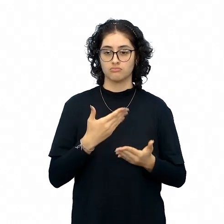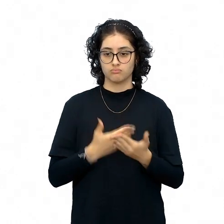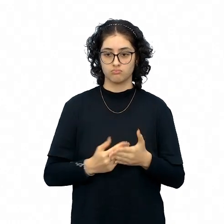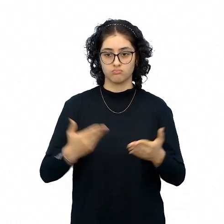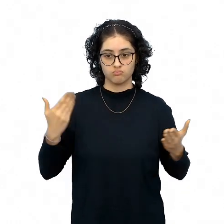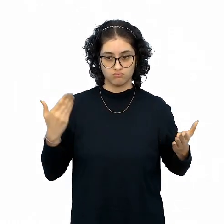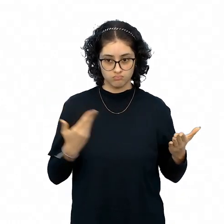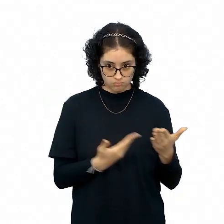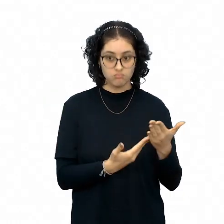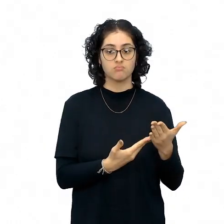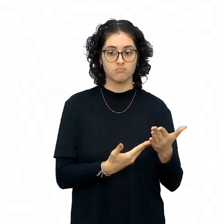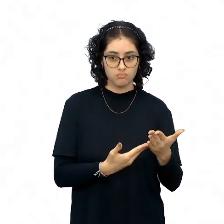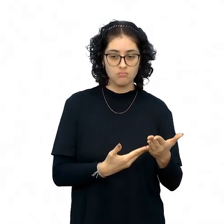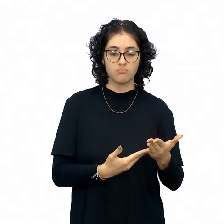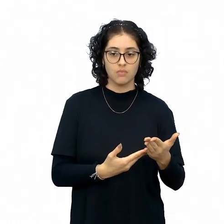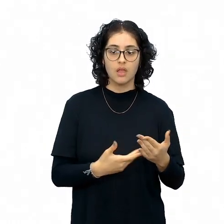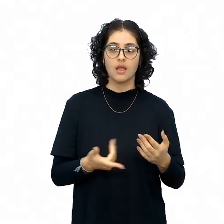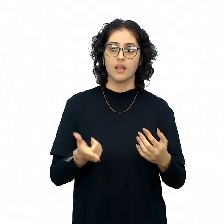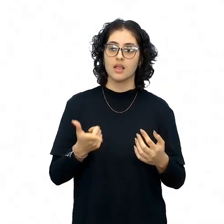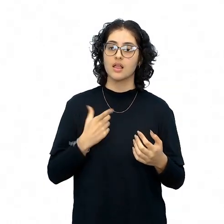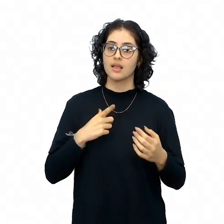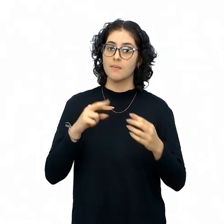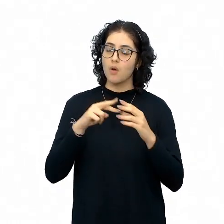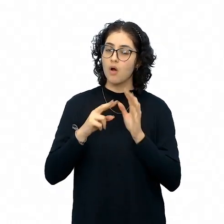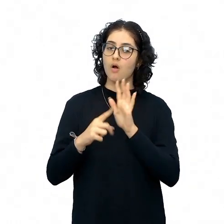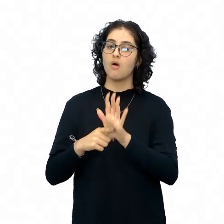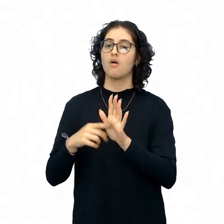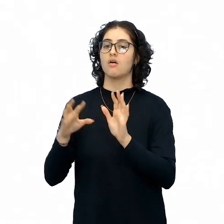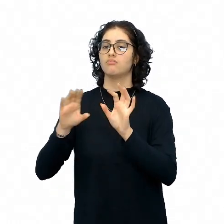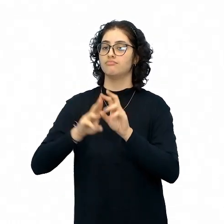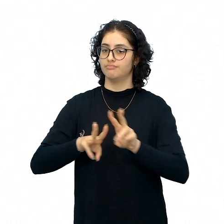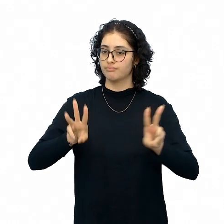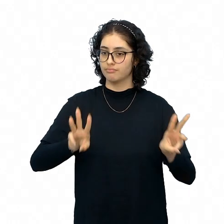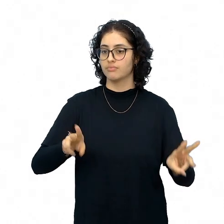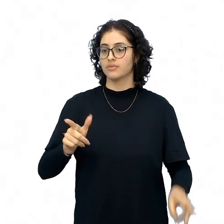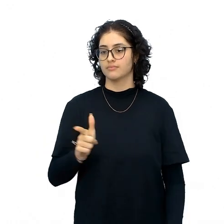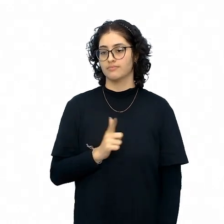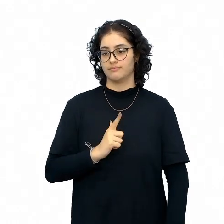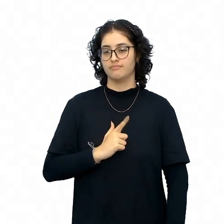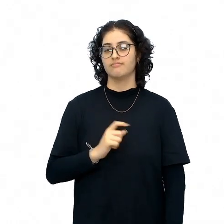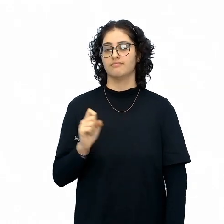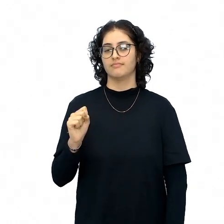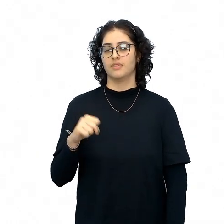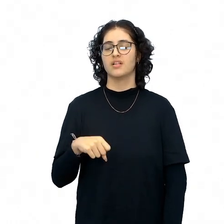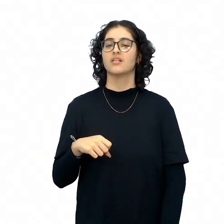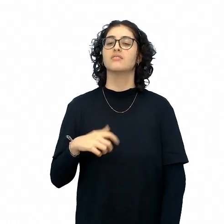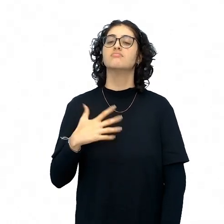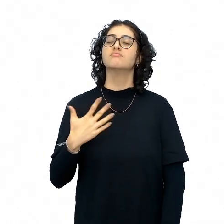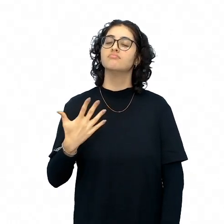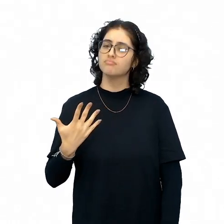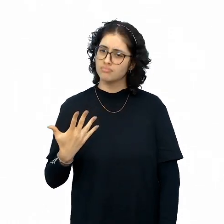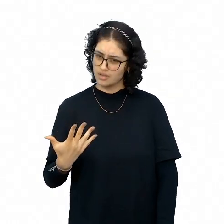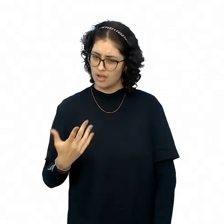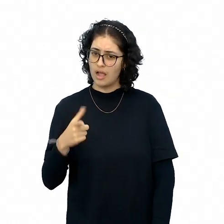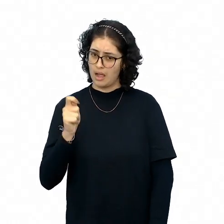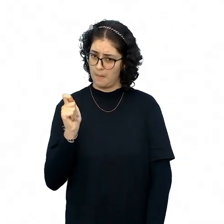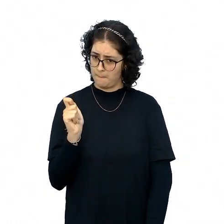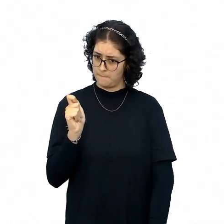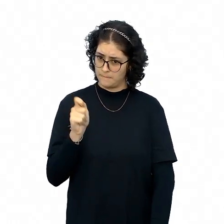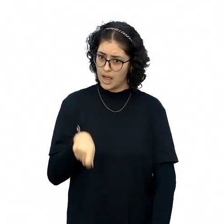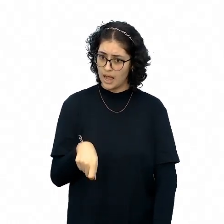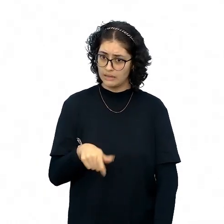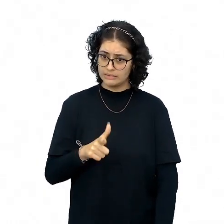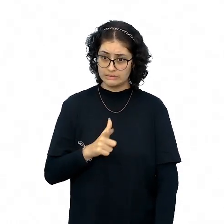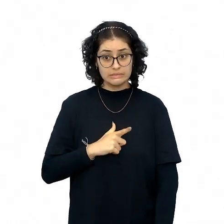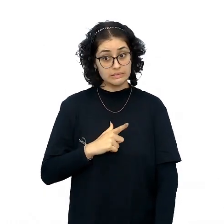seu formato se baseia em algumas dessas plataformas. Então, que tal, se for possível, é